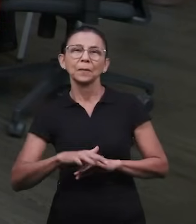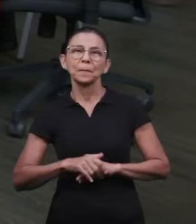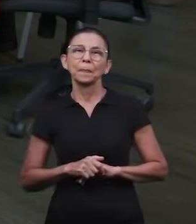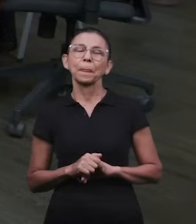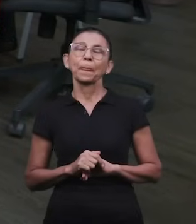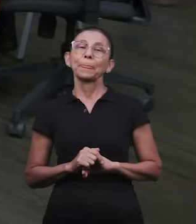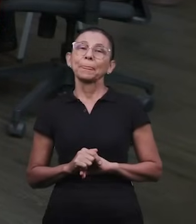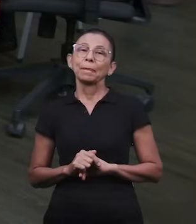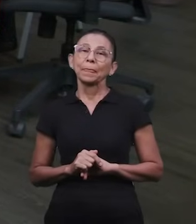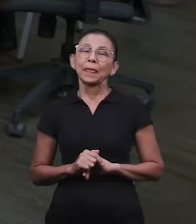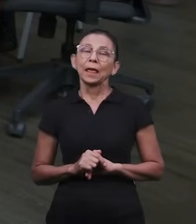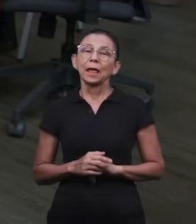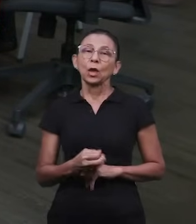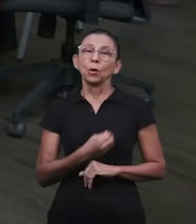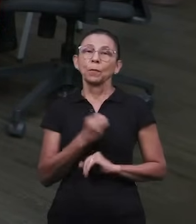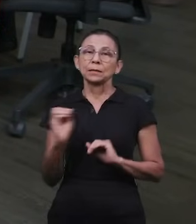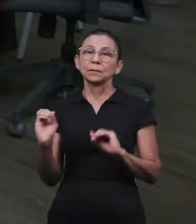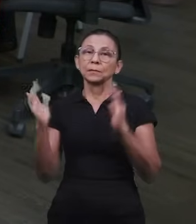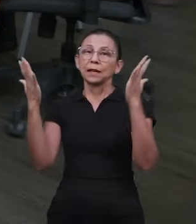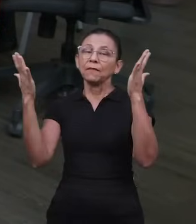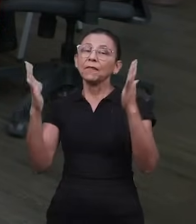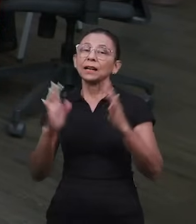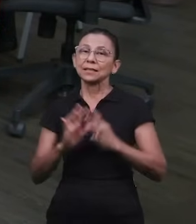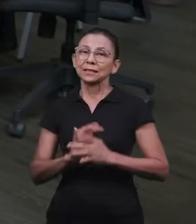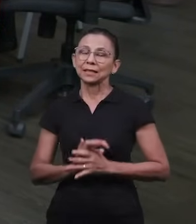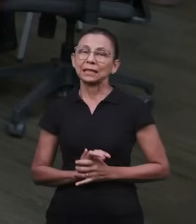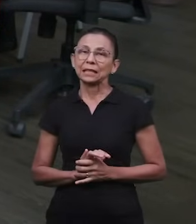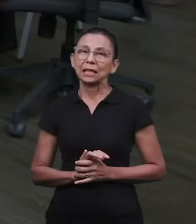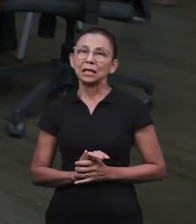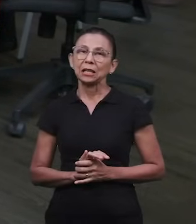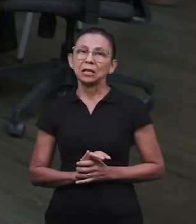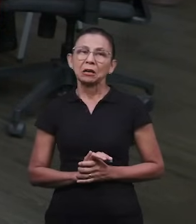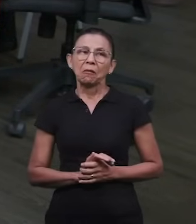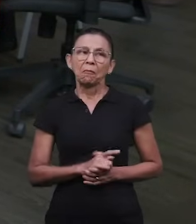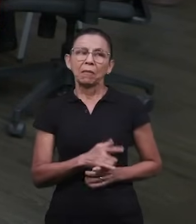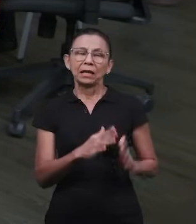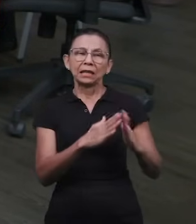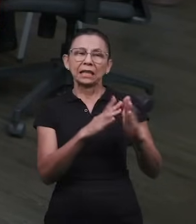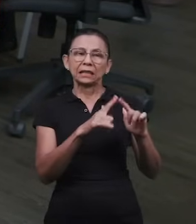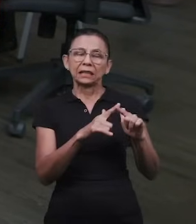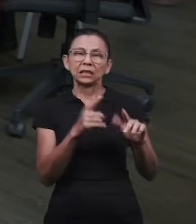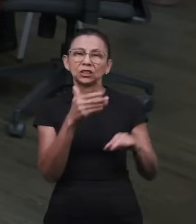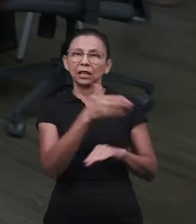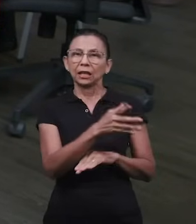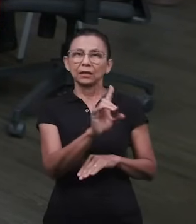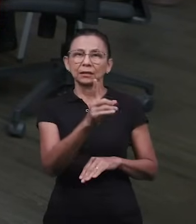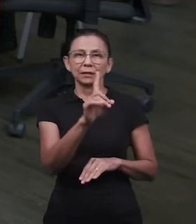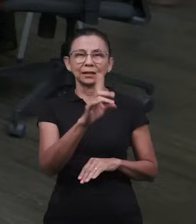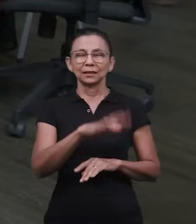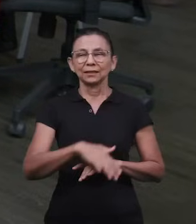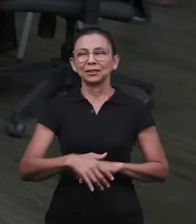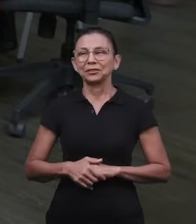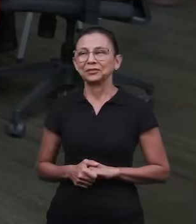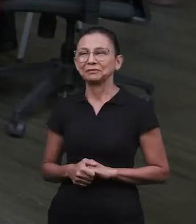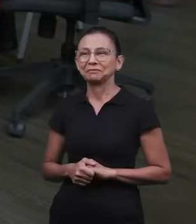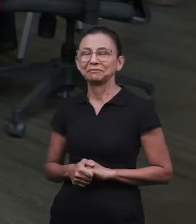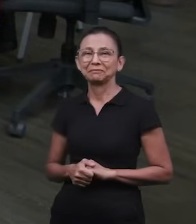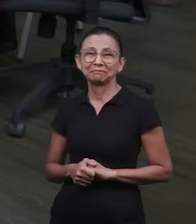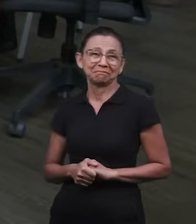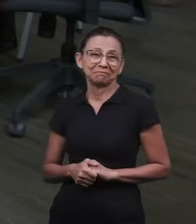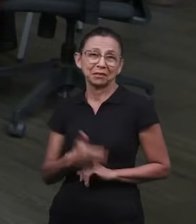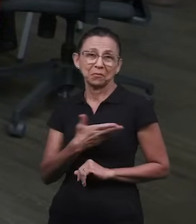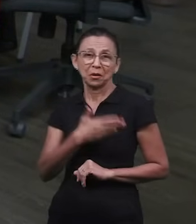festividades lá, sem entrar naquele ambiente que não era um ambiente nosso. Quer dizer, e ele nem ficou sabendo disso, até hoje ele não sabe disso, não sei se você está